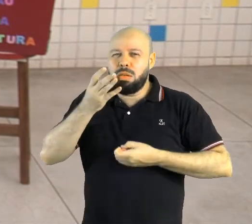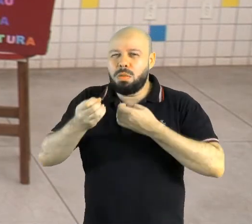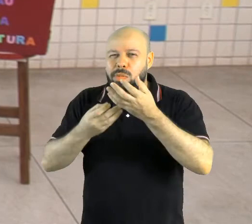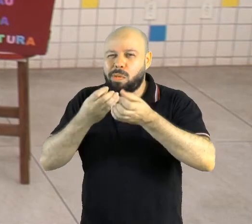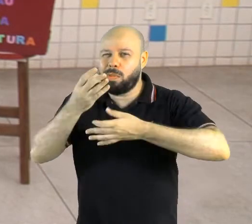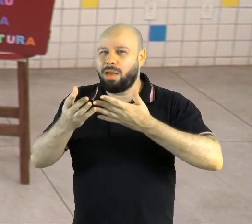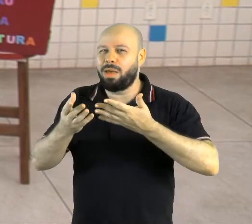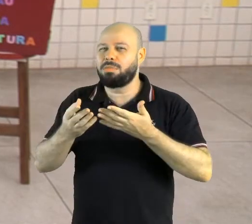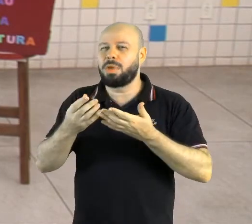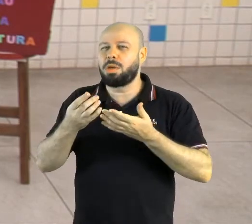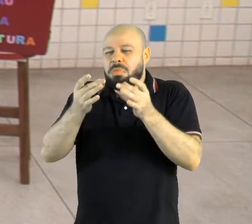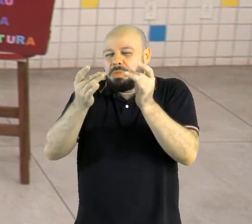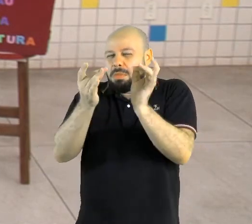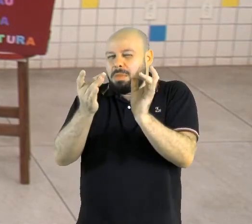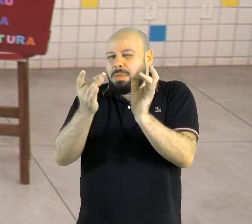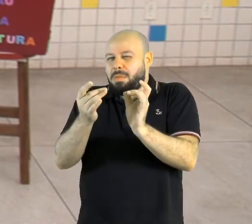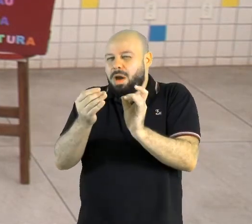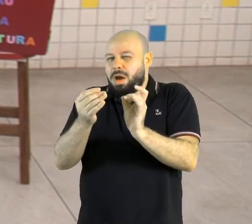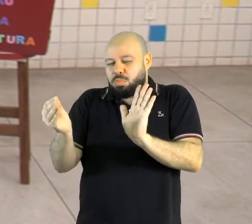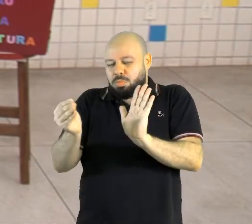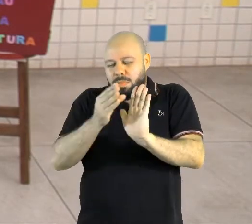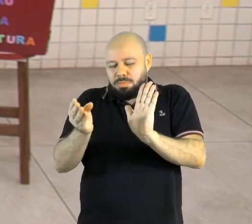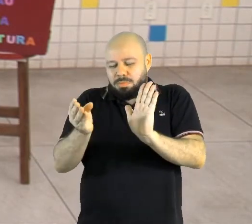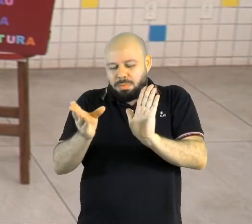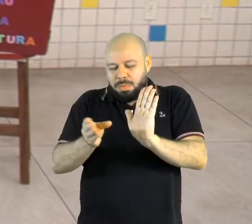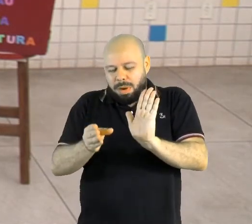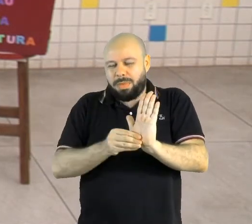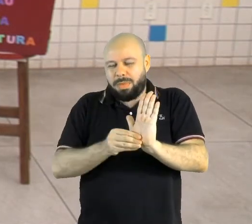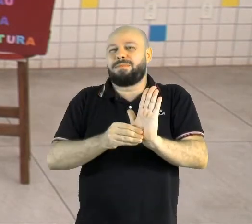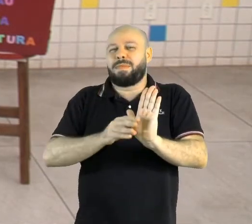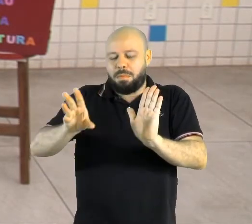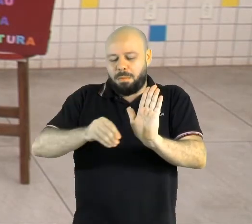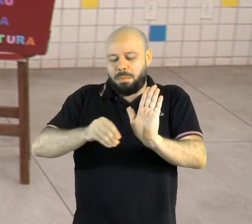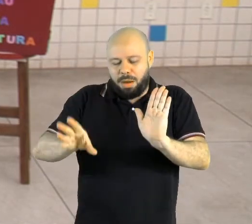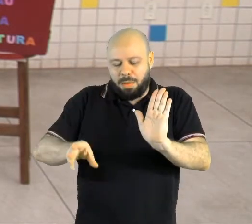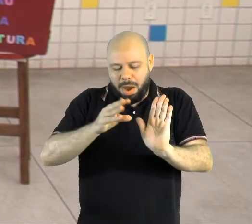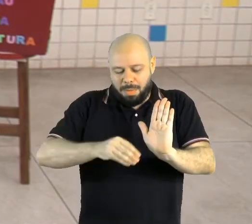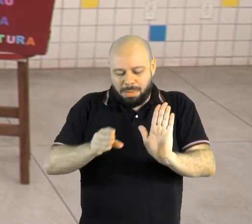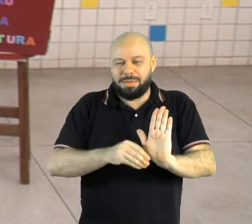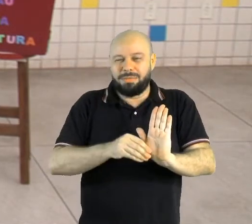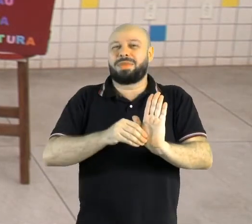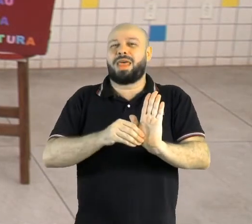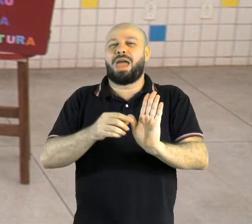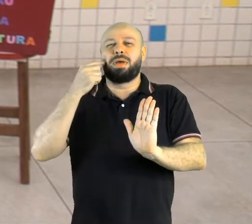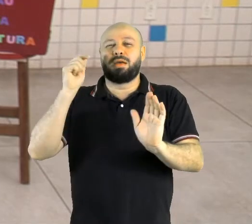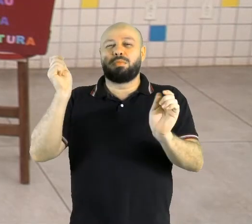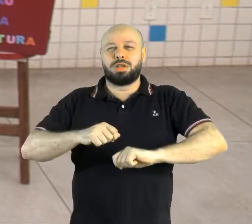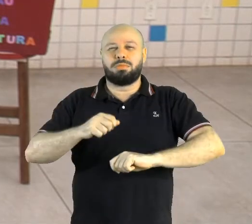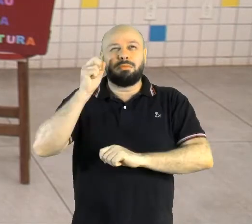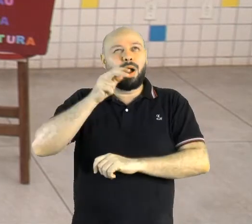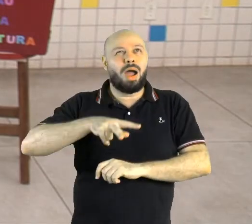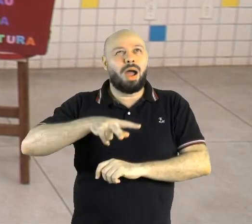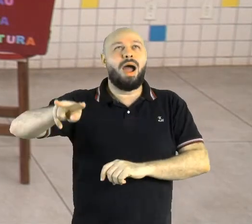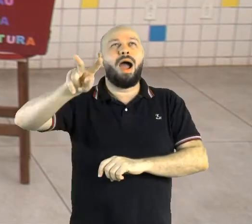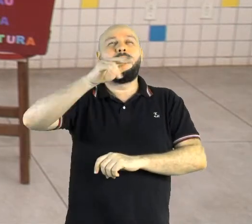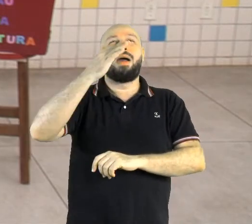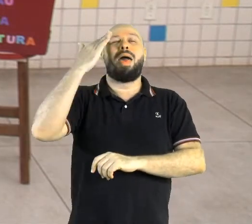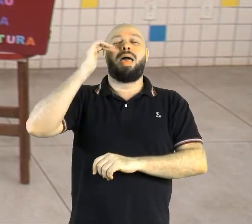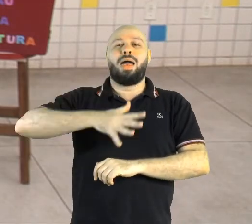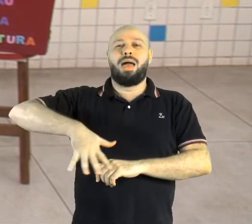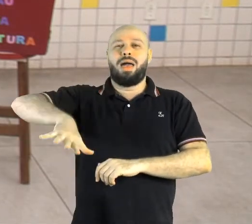mulher? Incrementar nos detalhes, especificar cada detalhe daquele lugar, que vai visualizar o ambiente e os